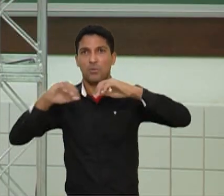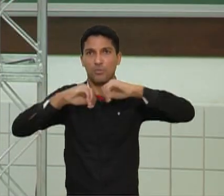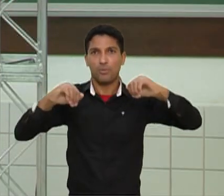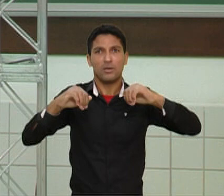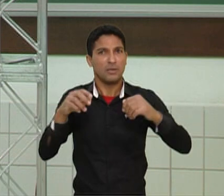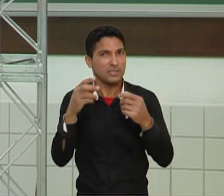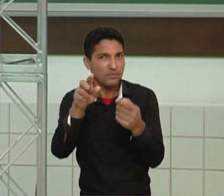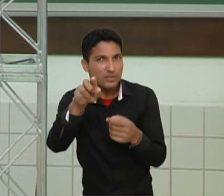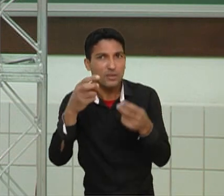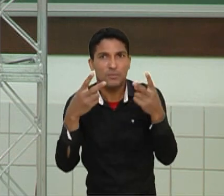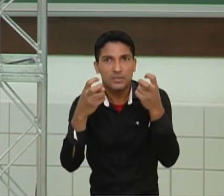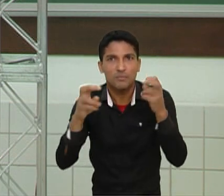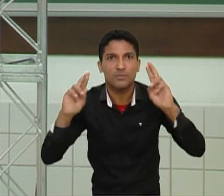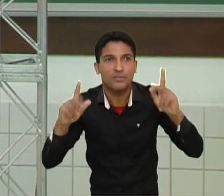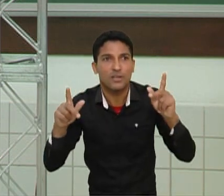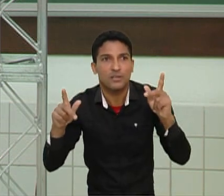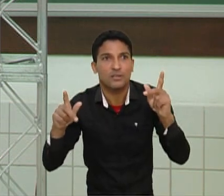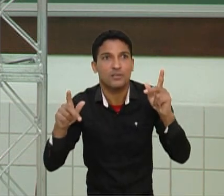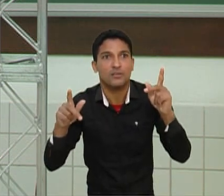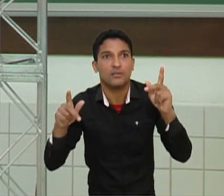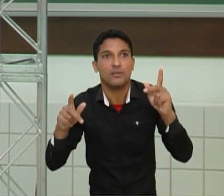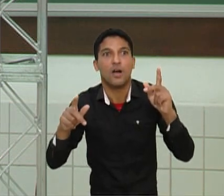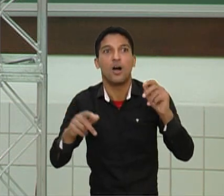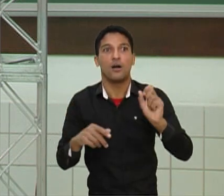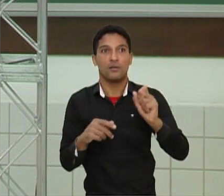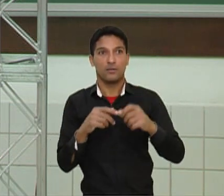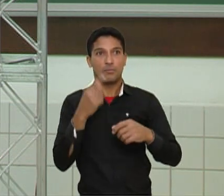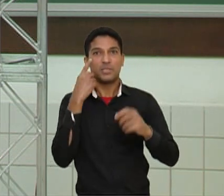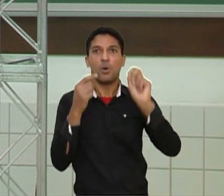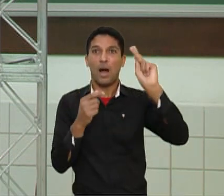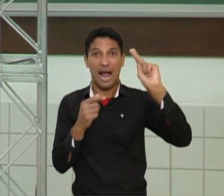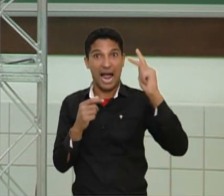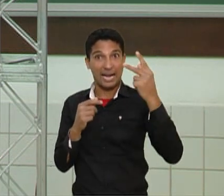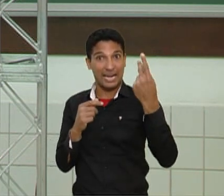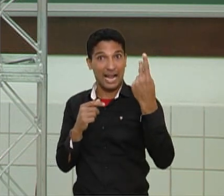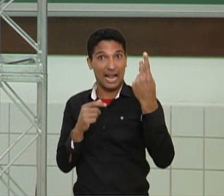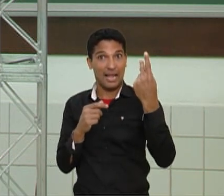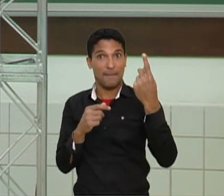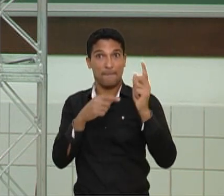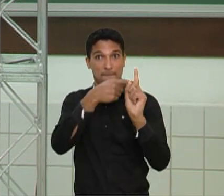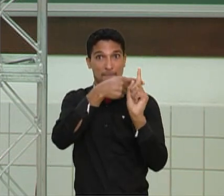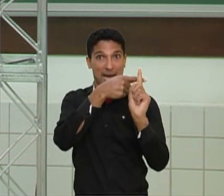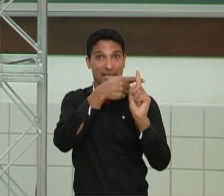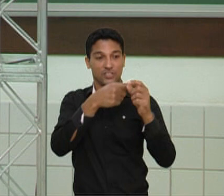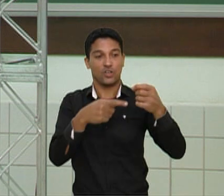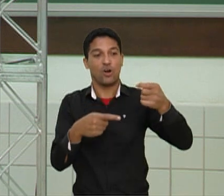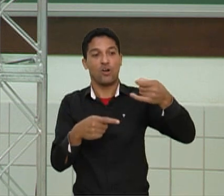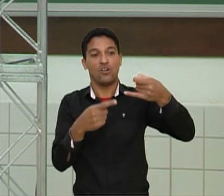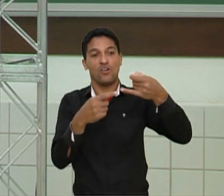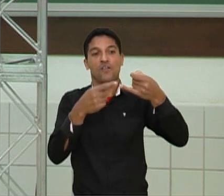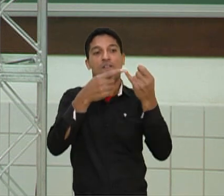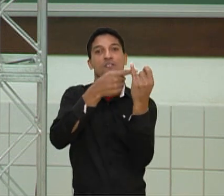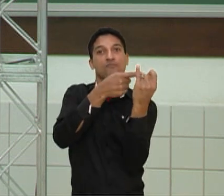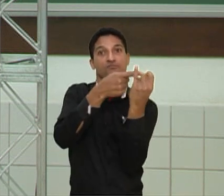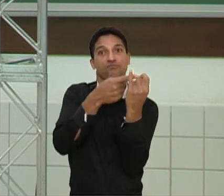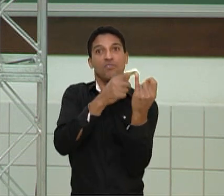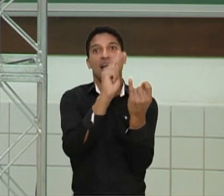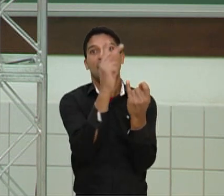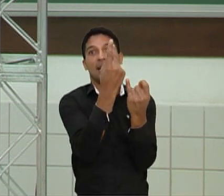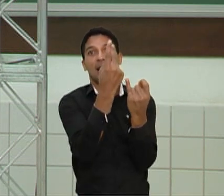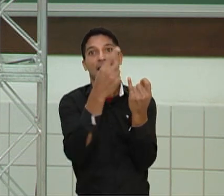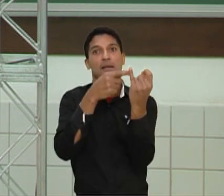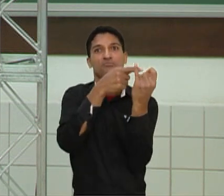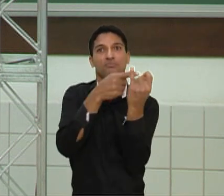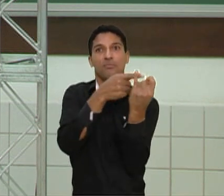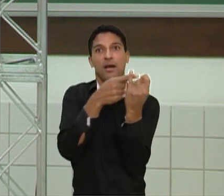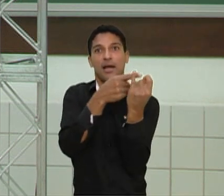perceber a diferença? Quando eu falo da dissociação, é porque eu estou separando o que já existe.